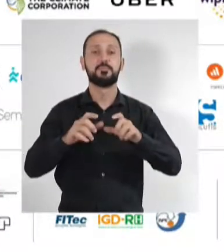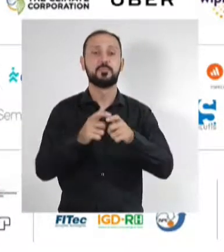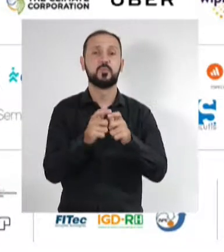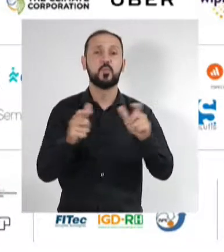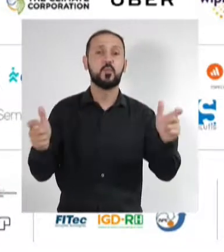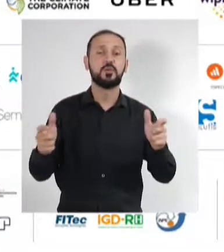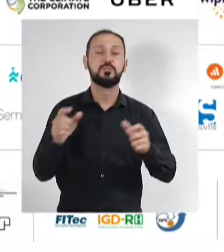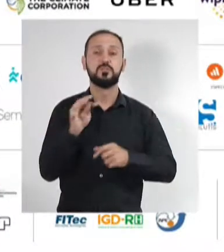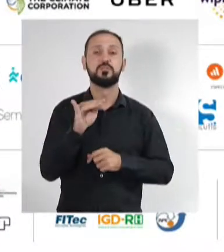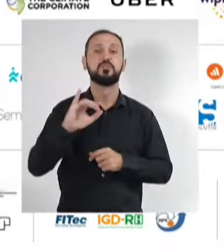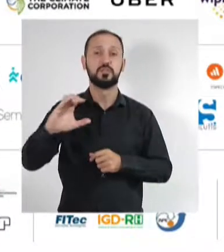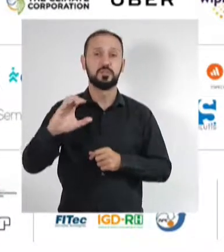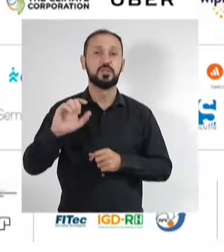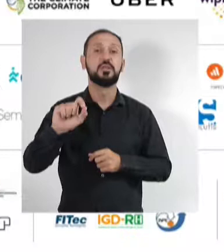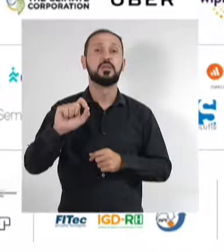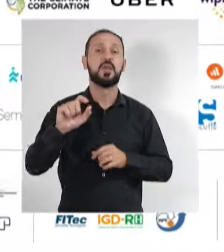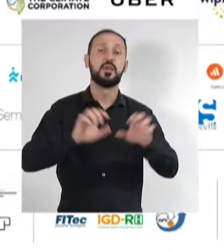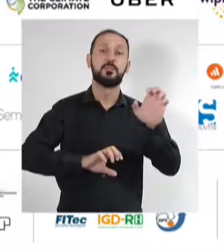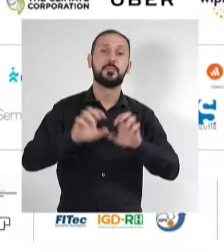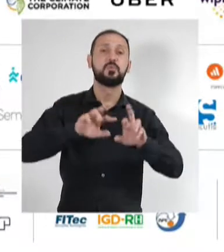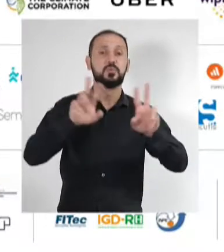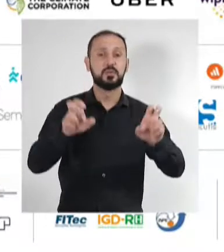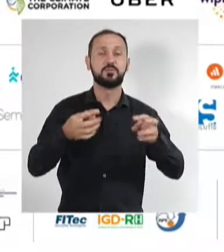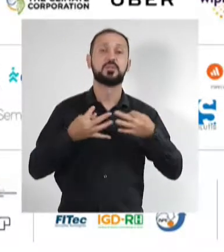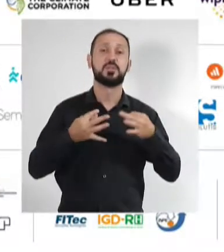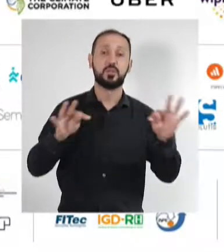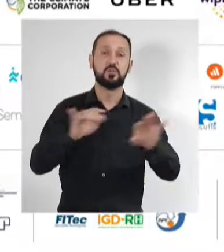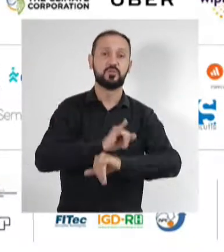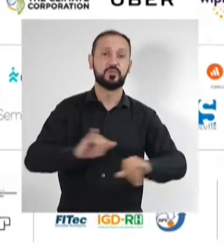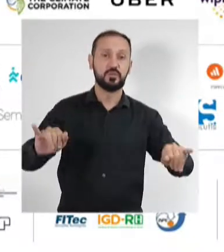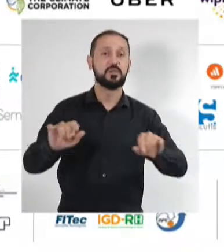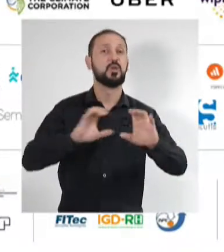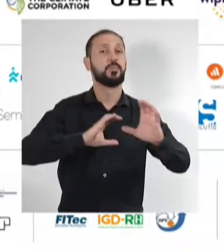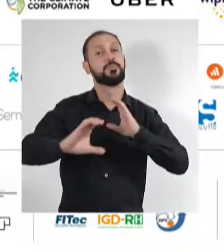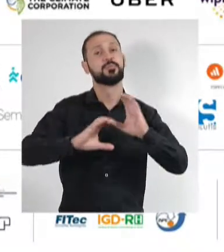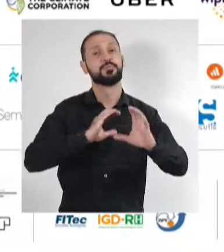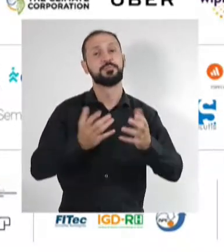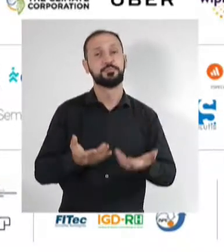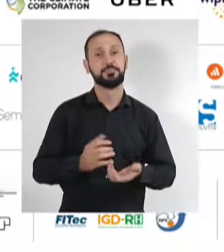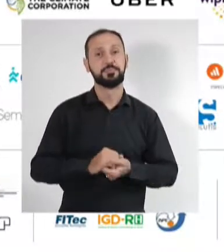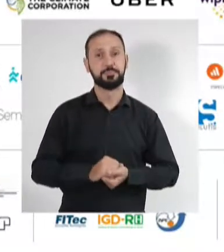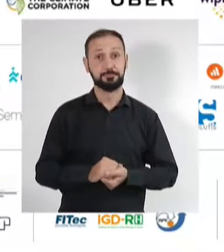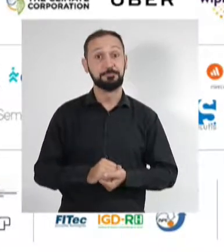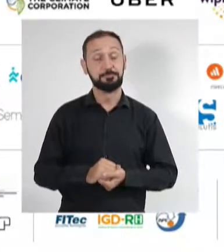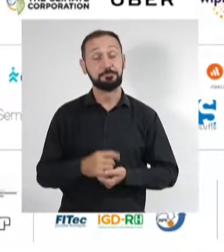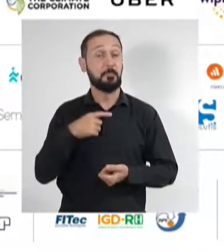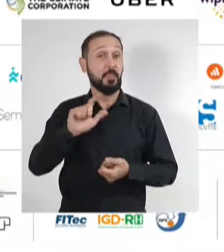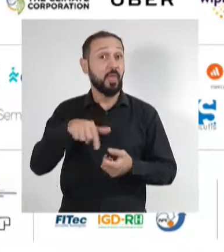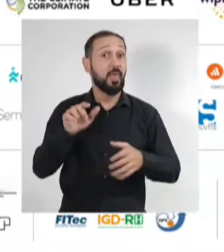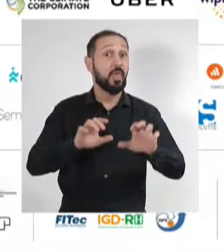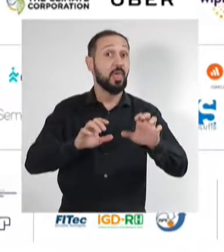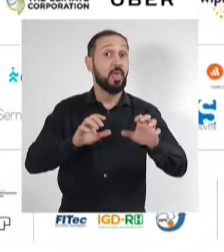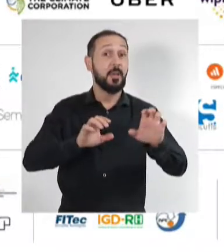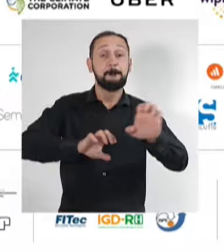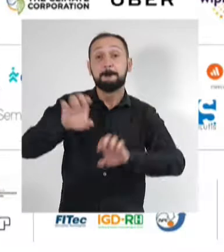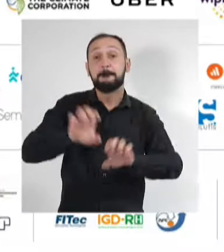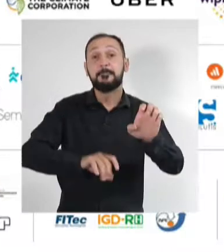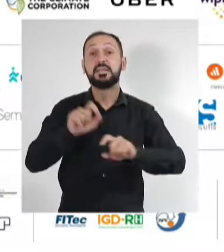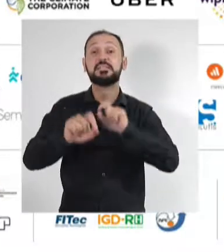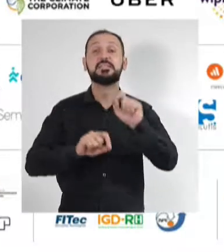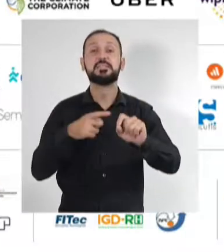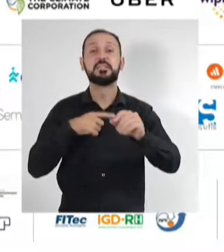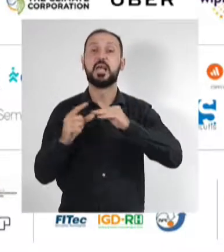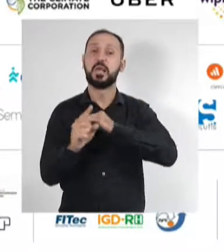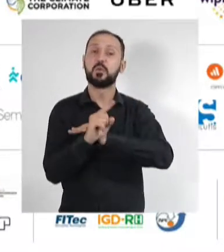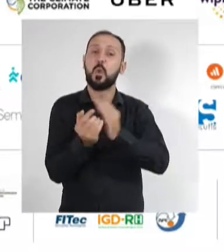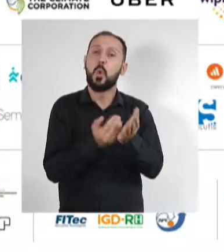setor de TIC, que são as empresas do setor de tecnologia da informação e comunicação. Certo? São empresas que